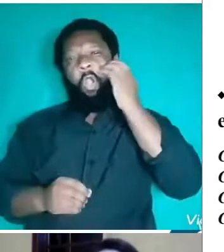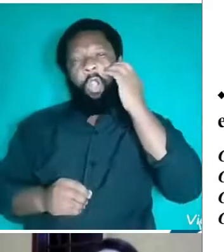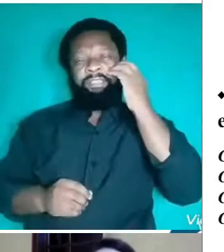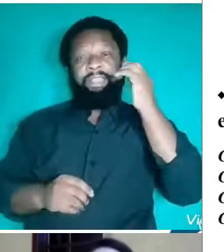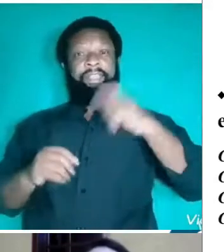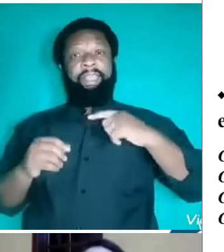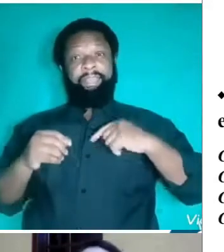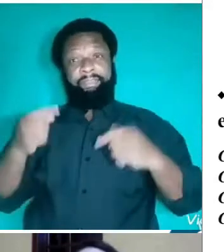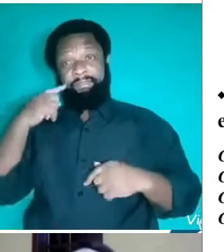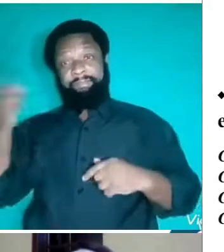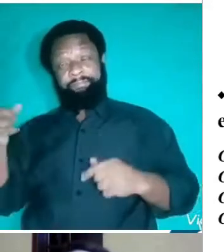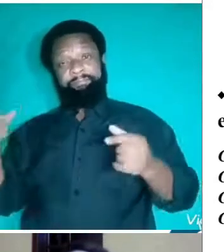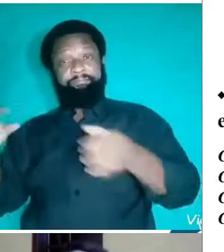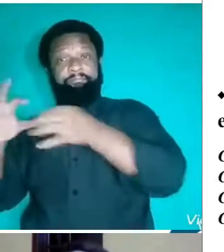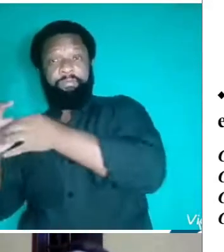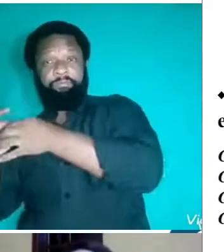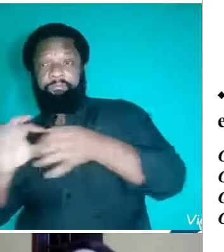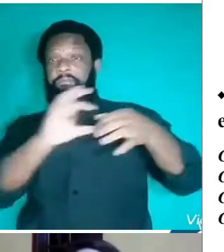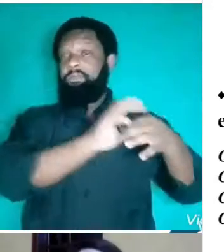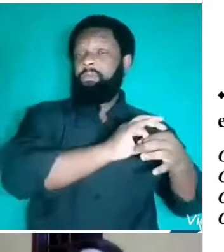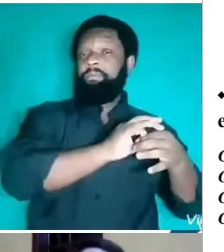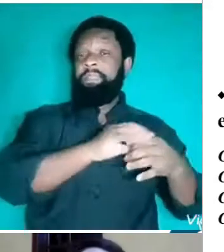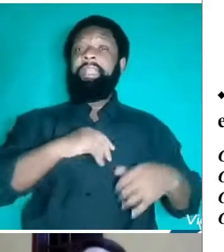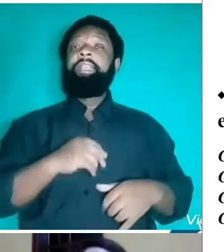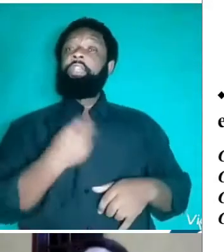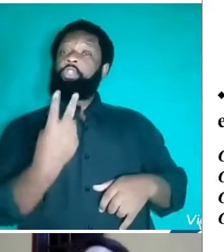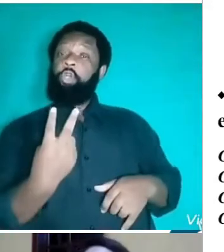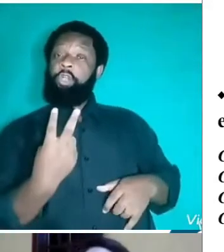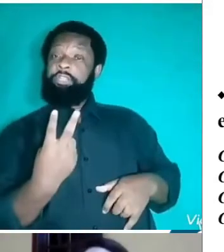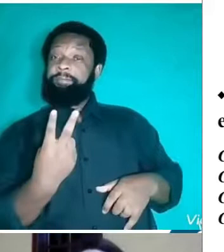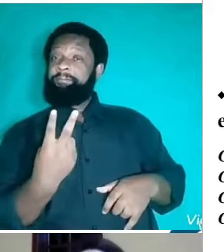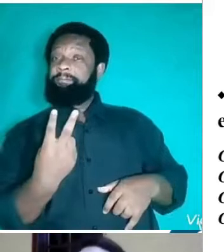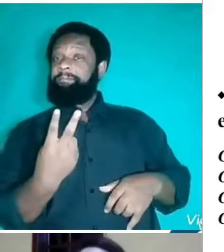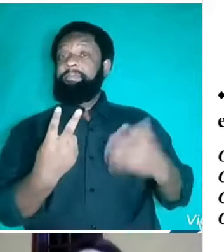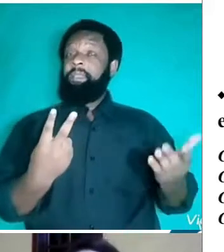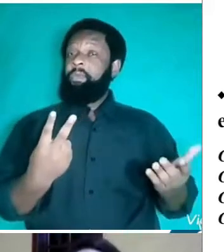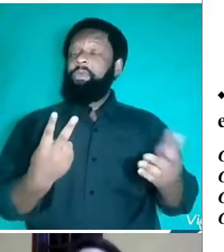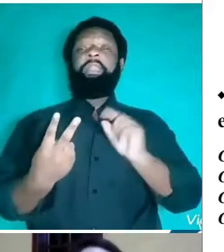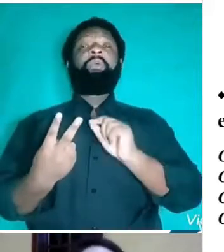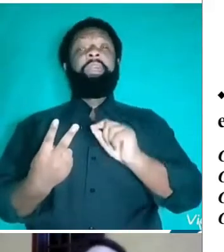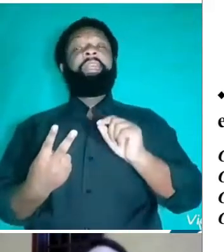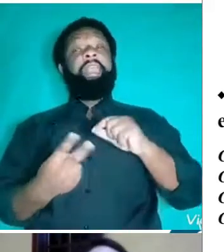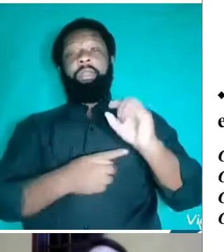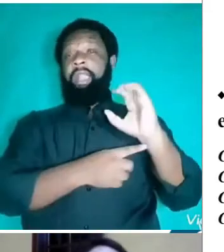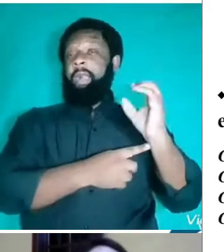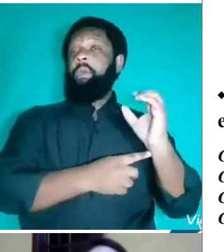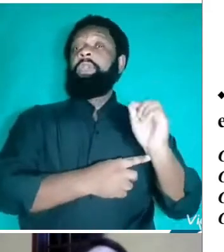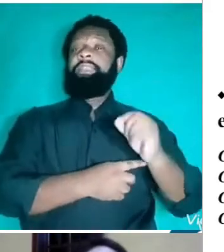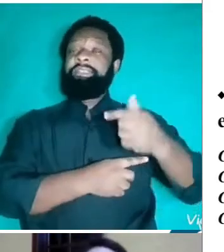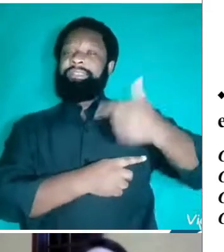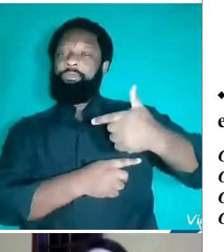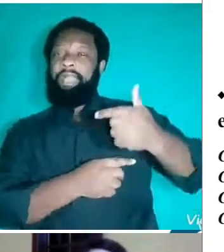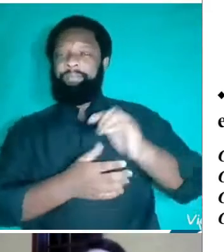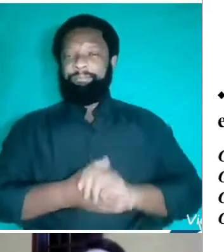lado, né? E a esse outro aqui do outro lado. Então, ele está ligado a apenas a 2 átomos de carbono, né? Então, ele é um